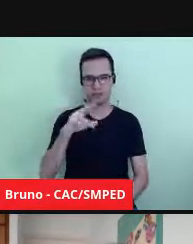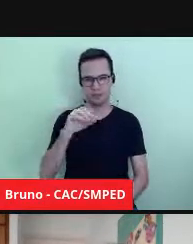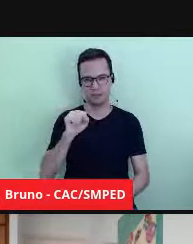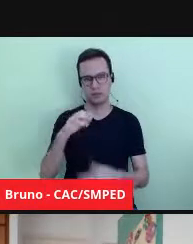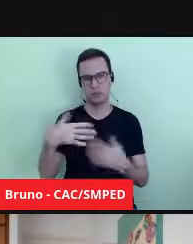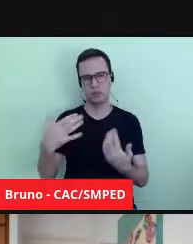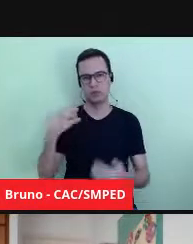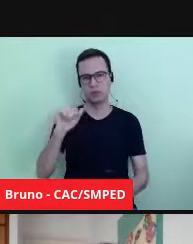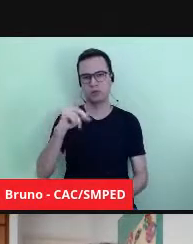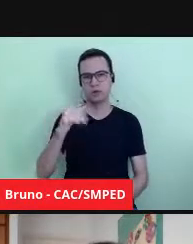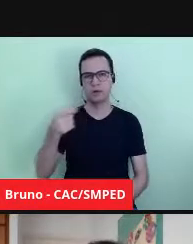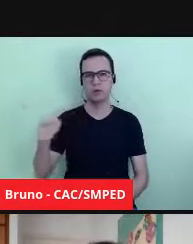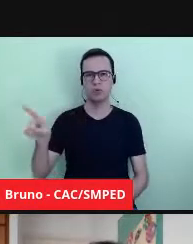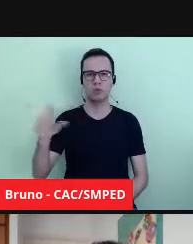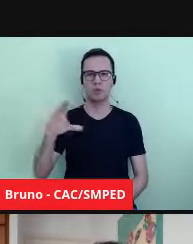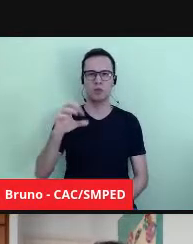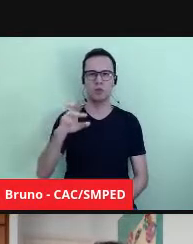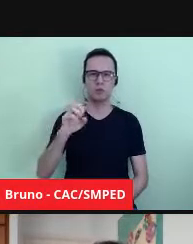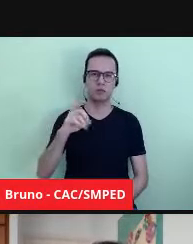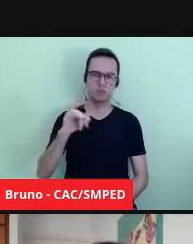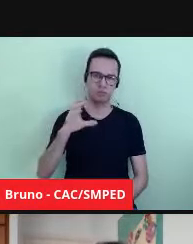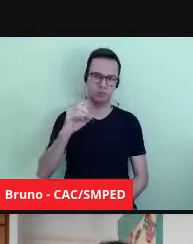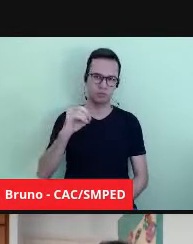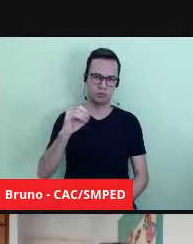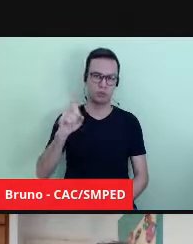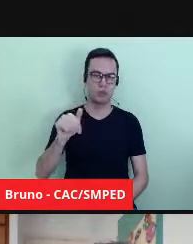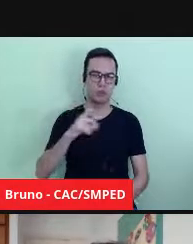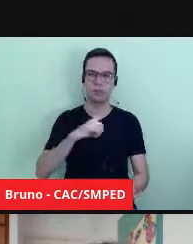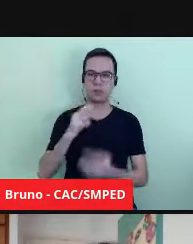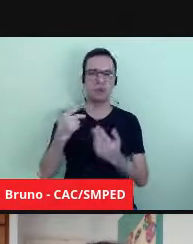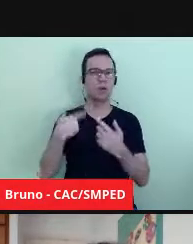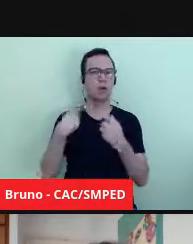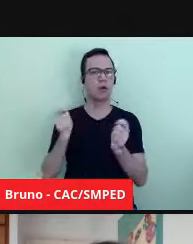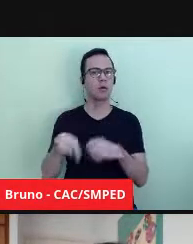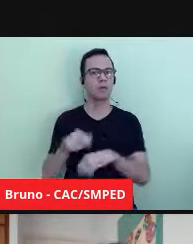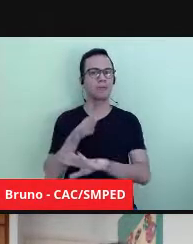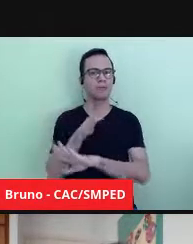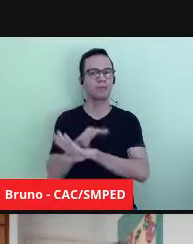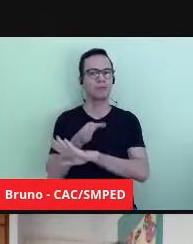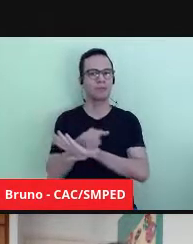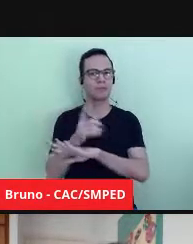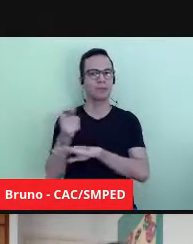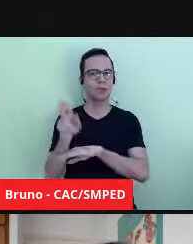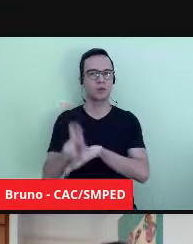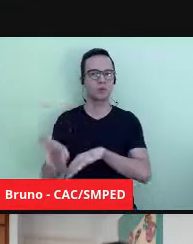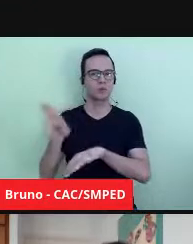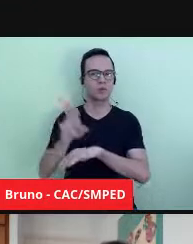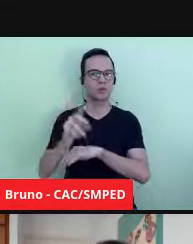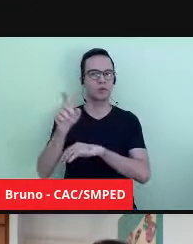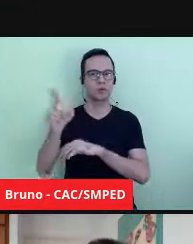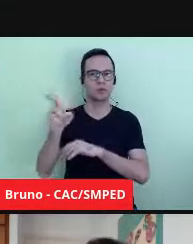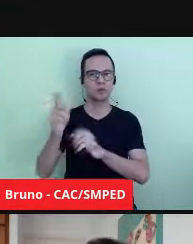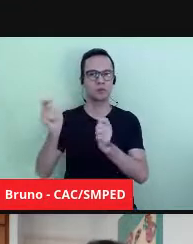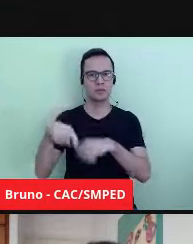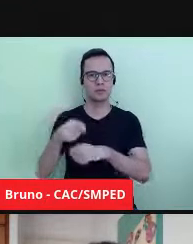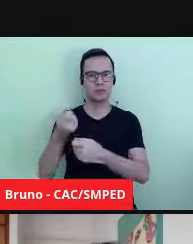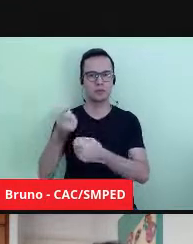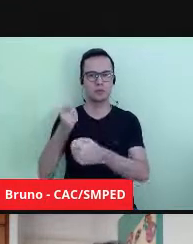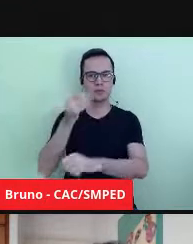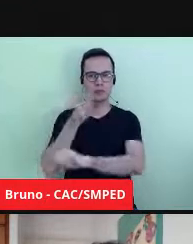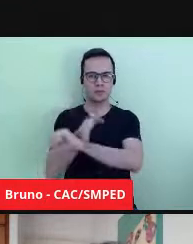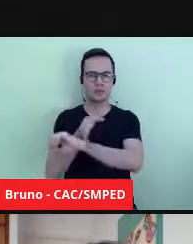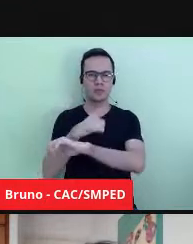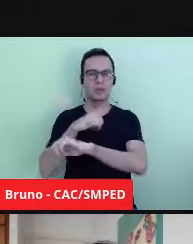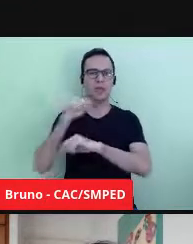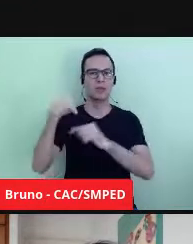exemplo, na Zona Sul, se essas pessoas elas têm as mesmas condições de acesso aos recursos de acessibilidade nessa diversidade enorme